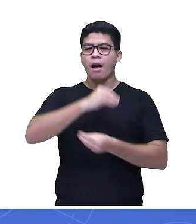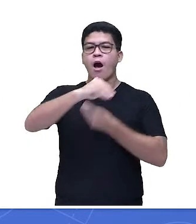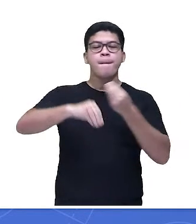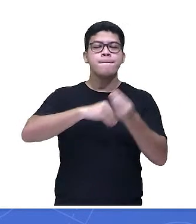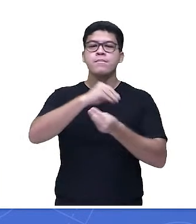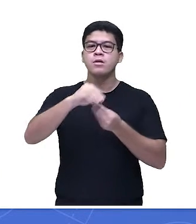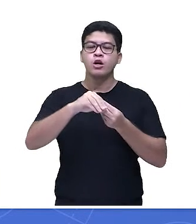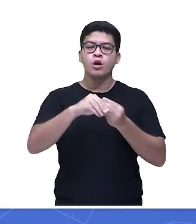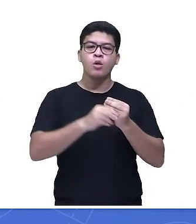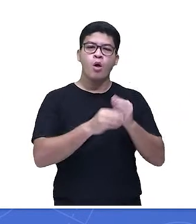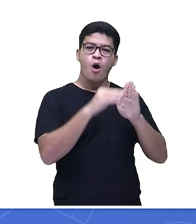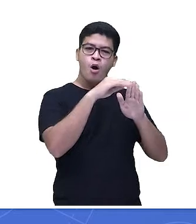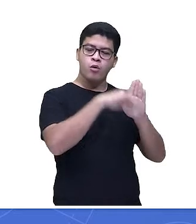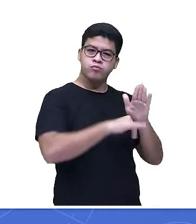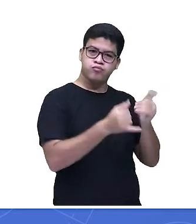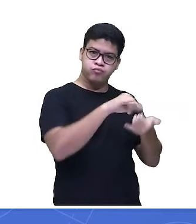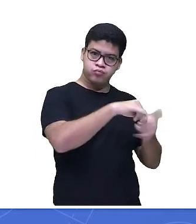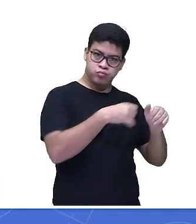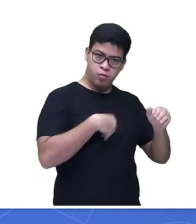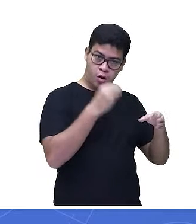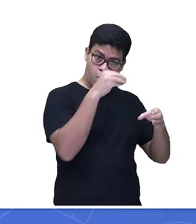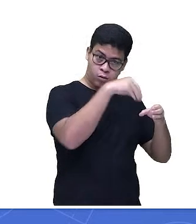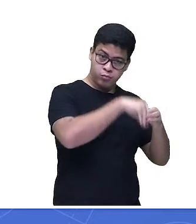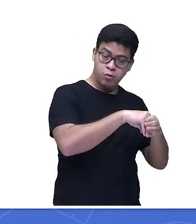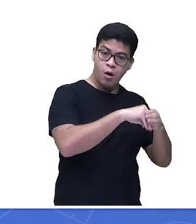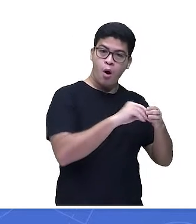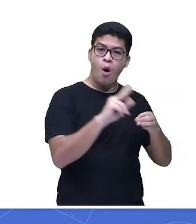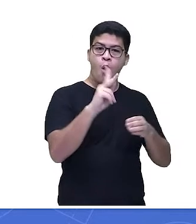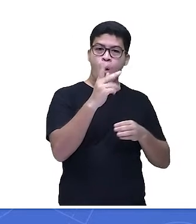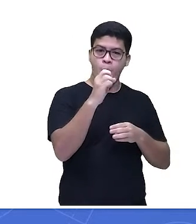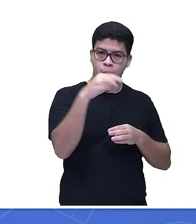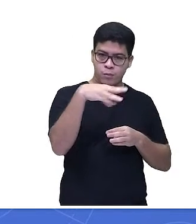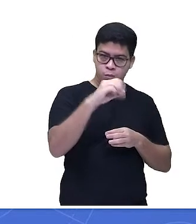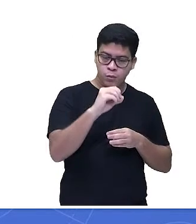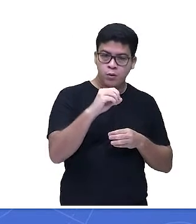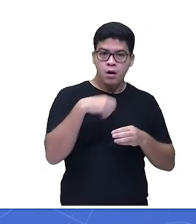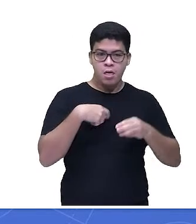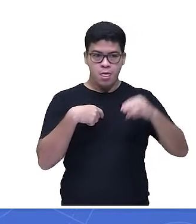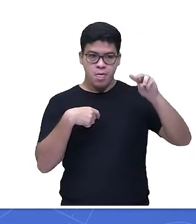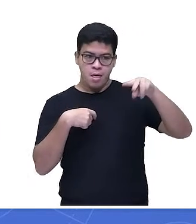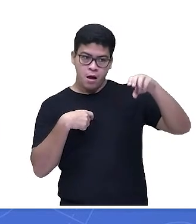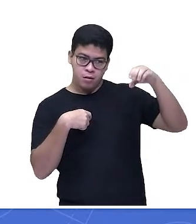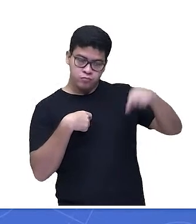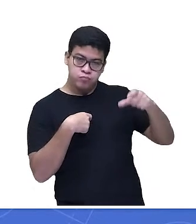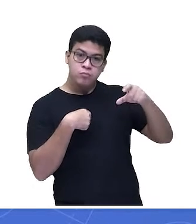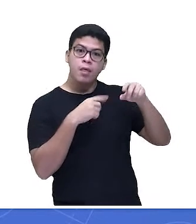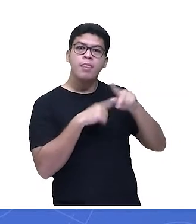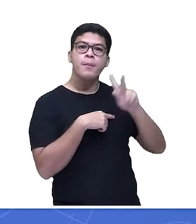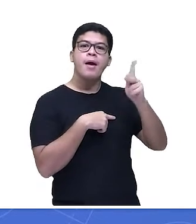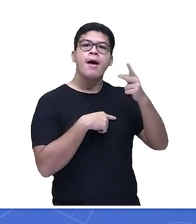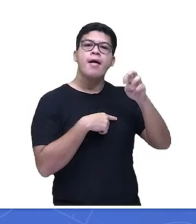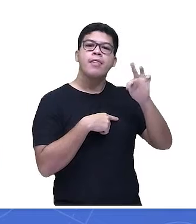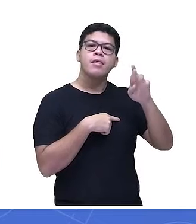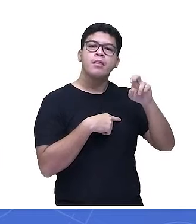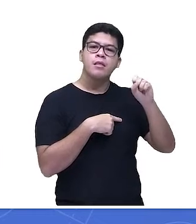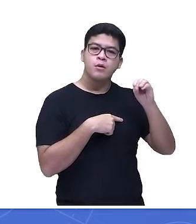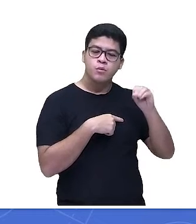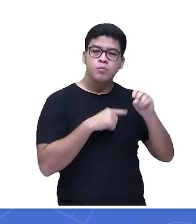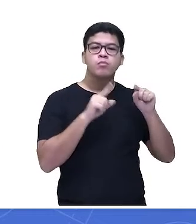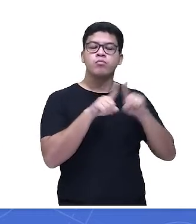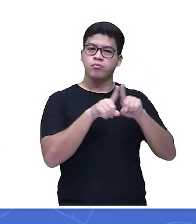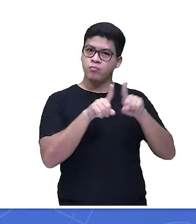misturas homogêneas e heterogêneas. Observem comigo essa paleta de